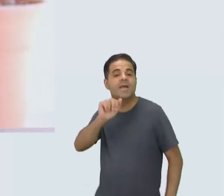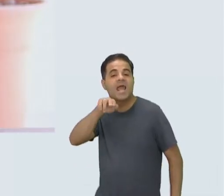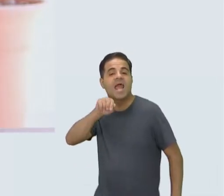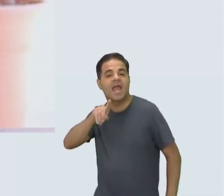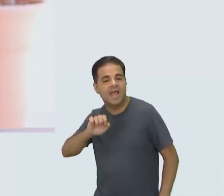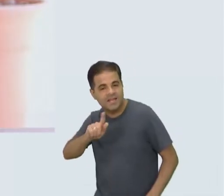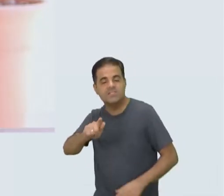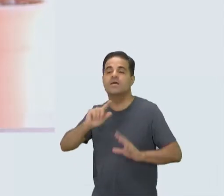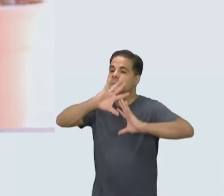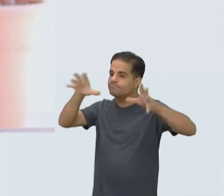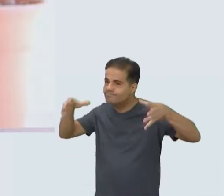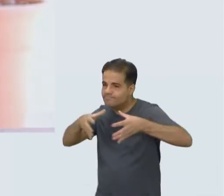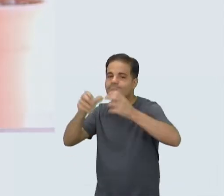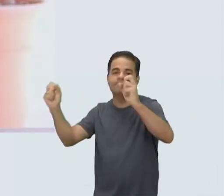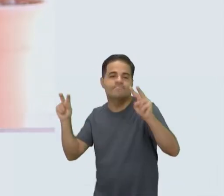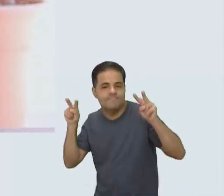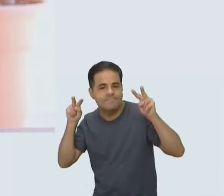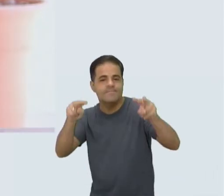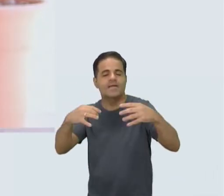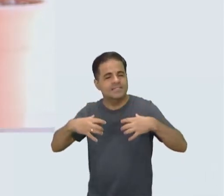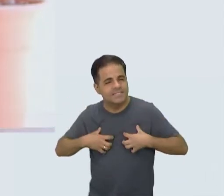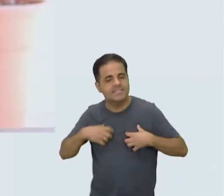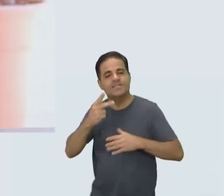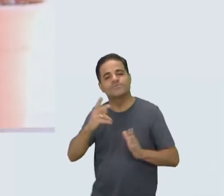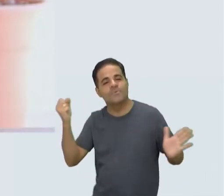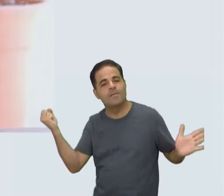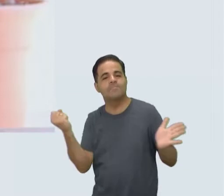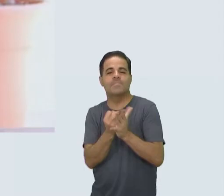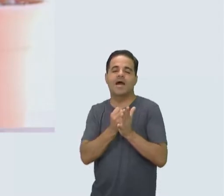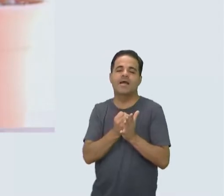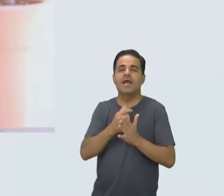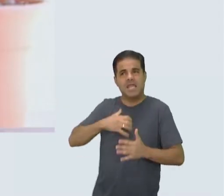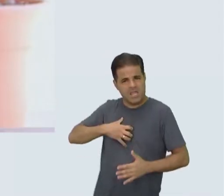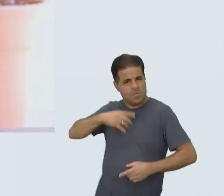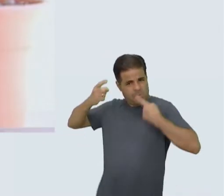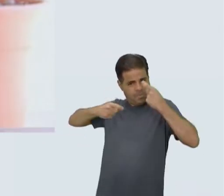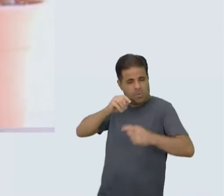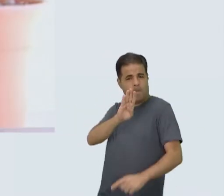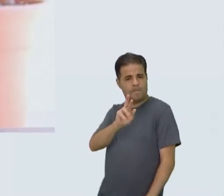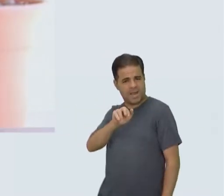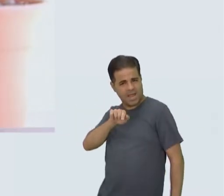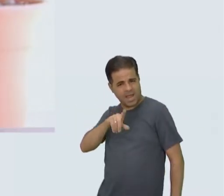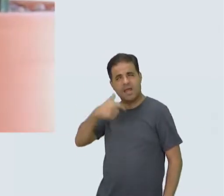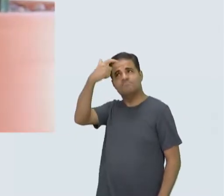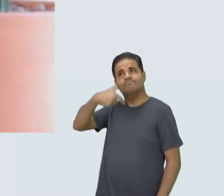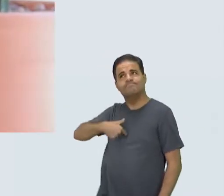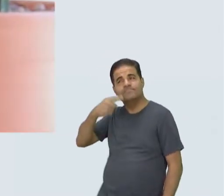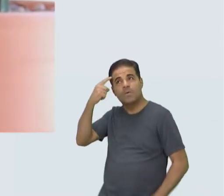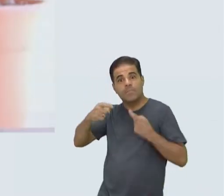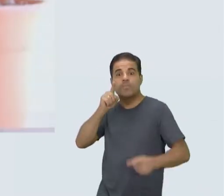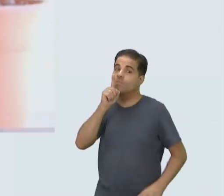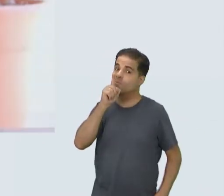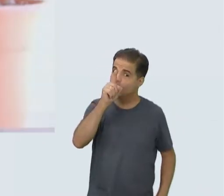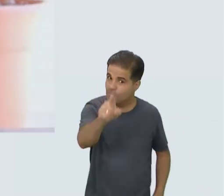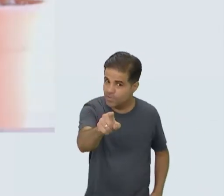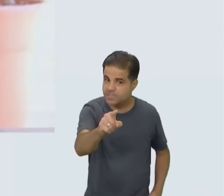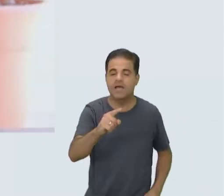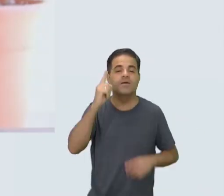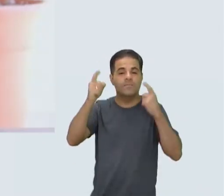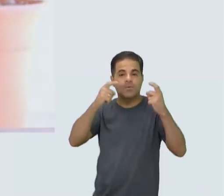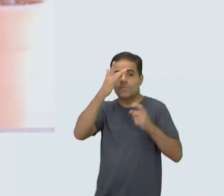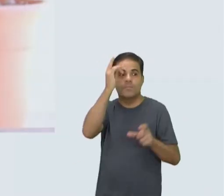como o seu público enxerga e sente a sua marca. E quando eu me preocupo com o branding do Apenas Ana, eu me preocupo com vocês, né? Eu me preocupo